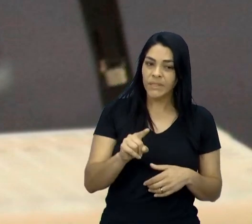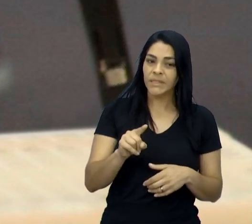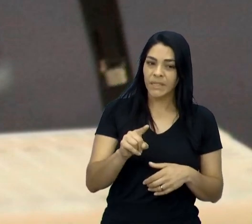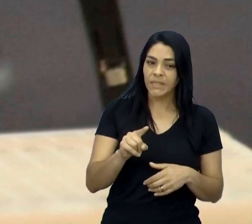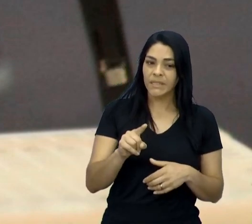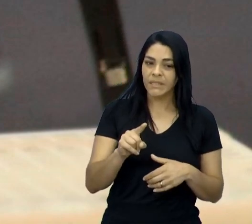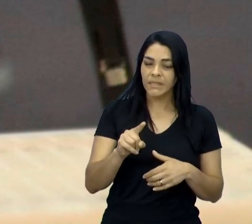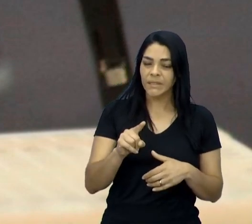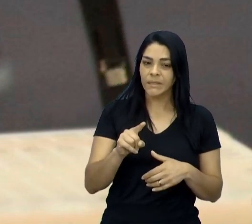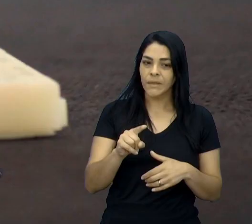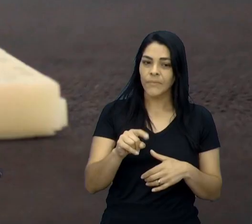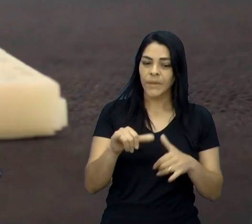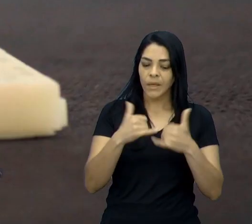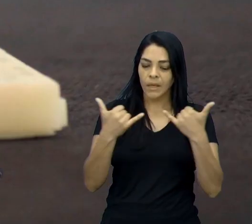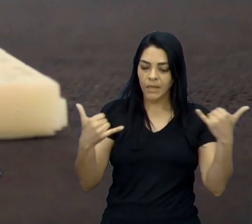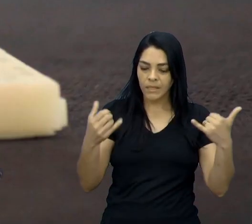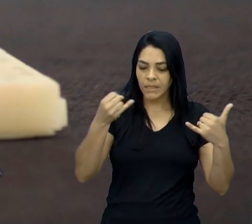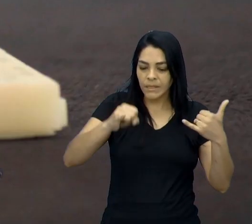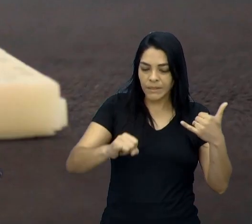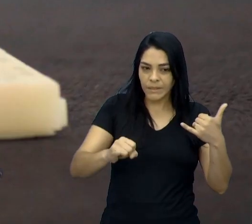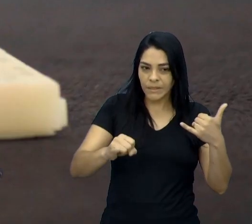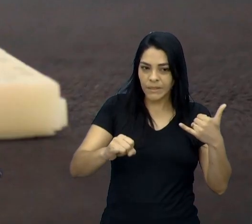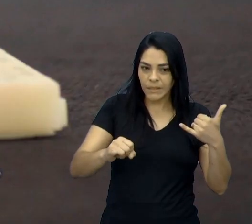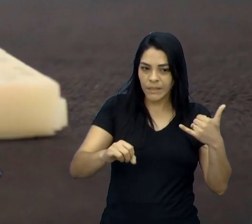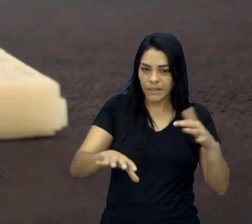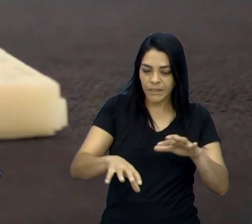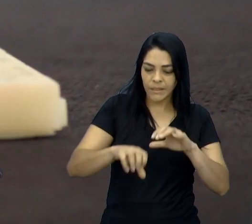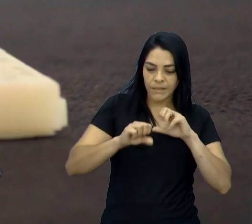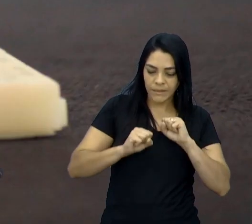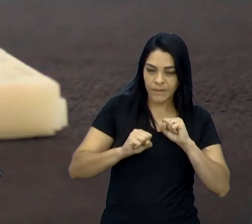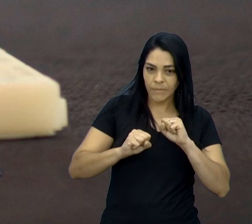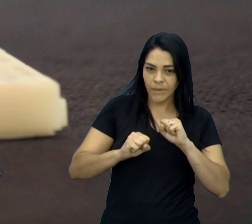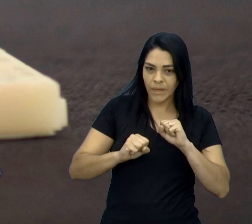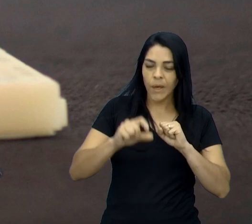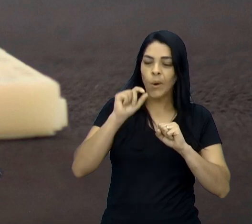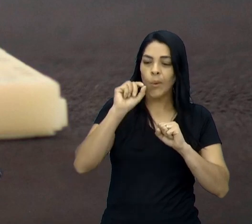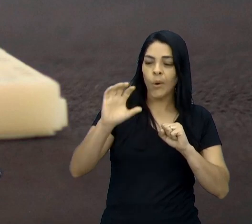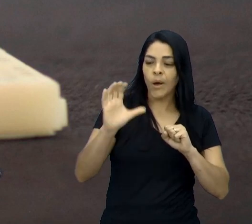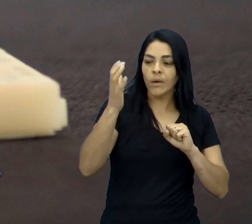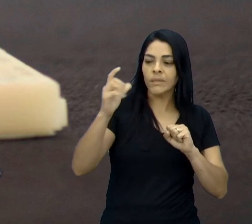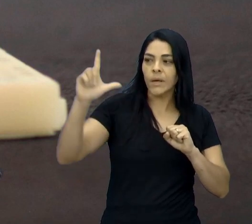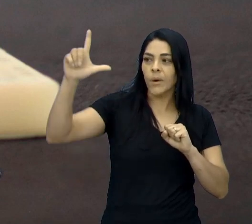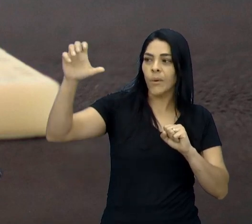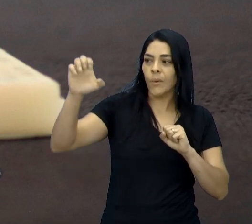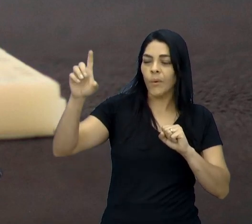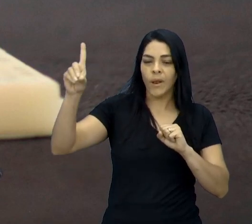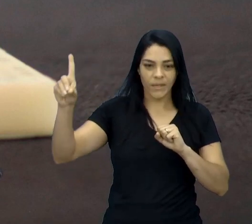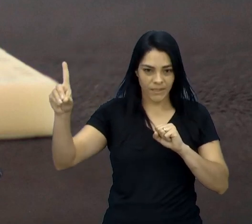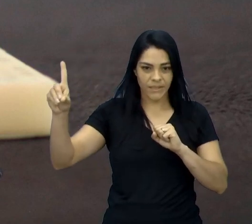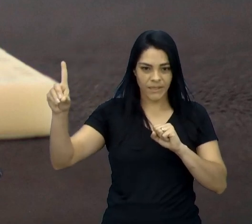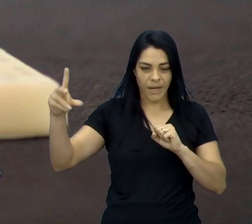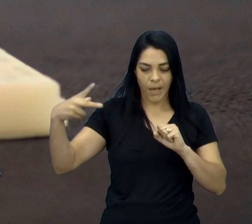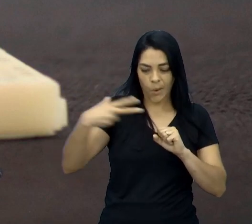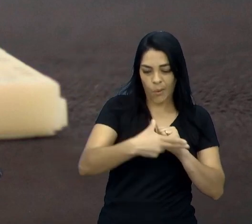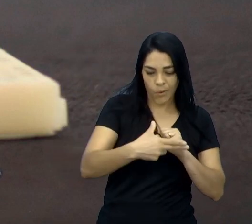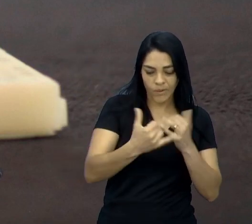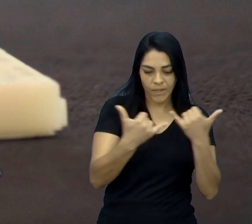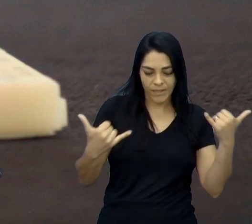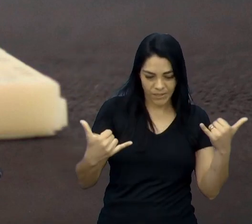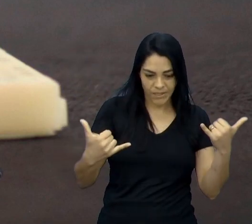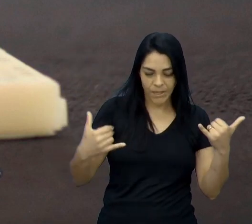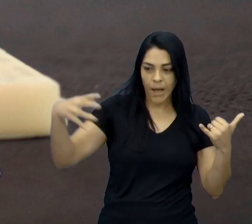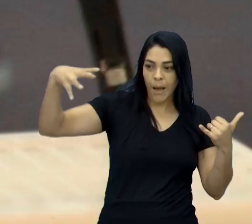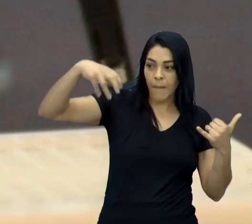se ele receber um estímulo, e toda vez que ele mandar energia, o LED vai acender. Para o LED apagar, ele corta a energia, tá certo? É isso que ele vai fazer.